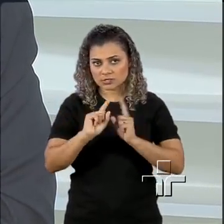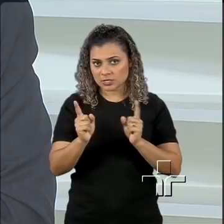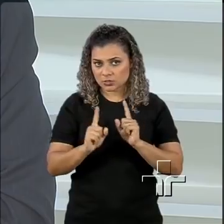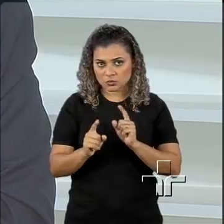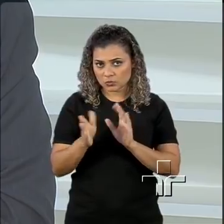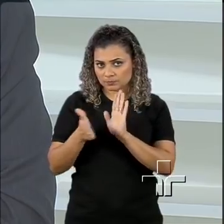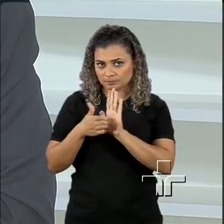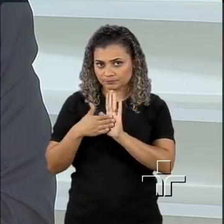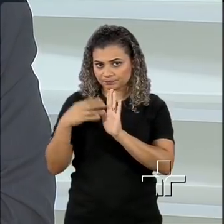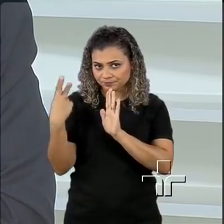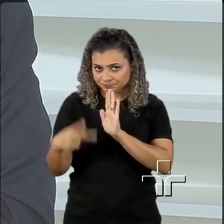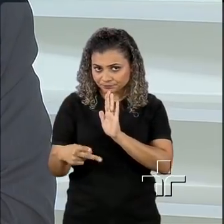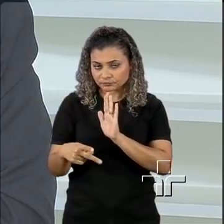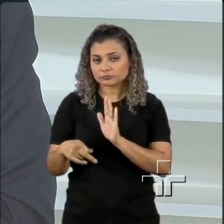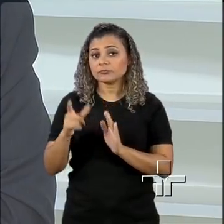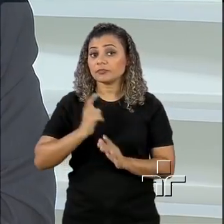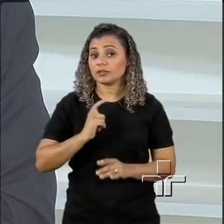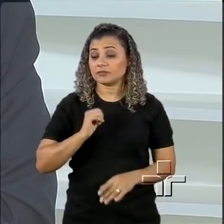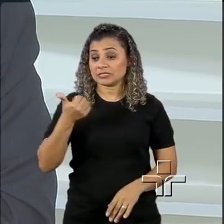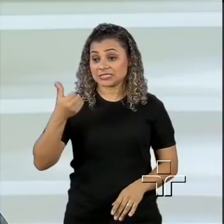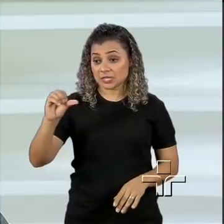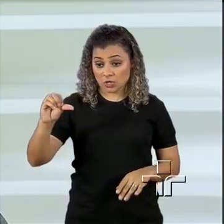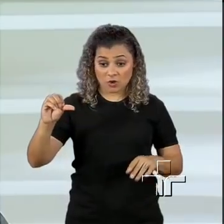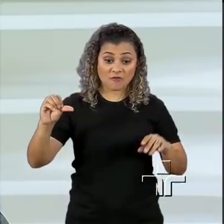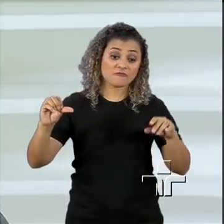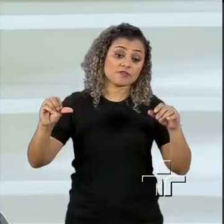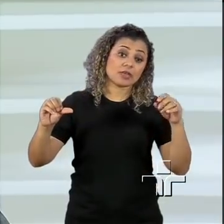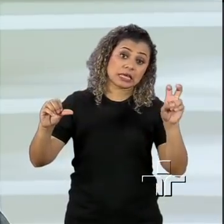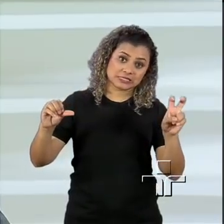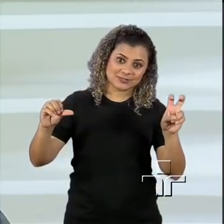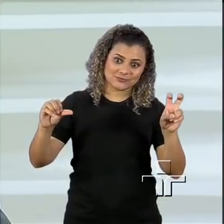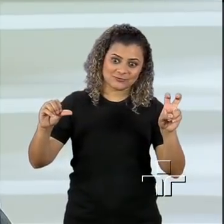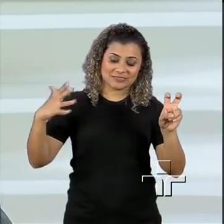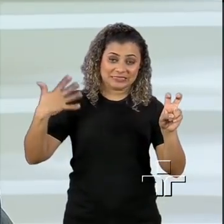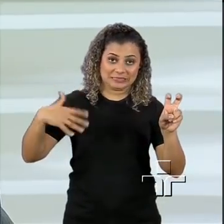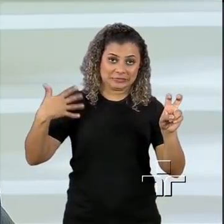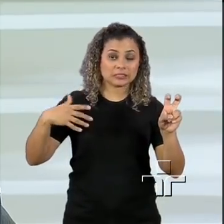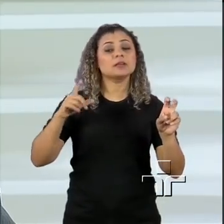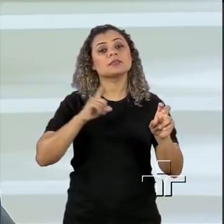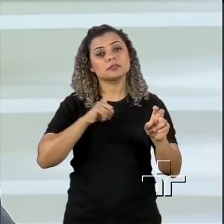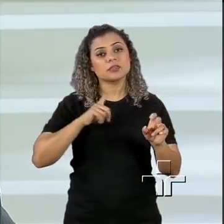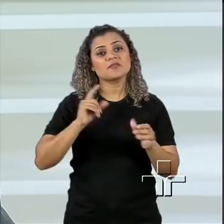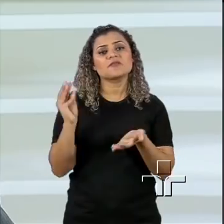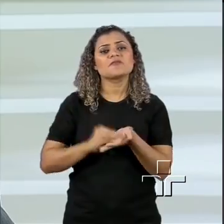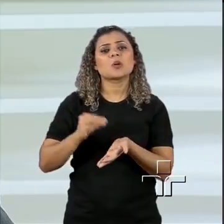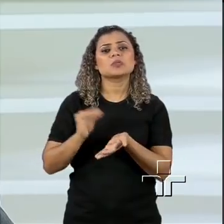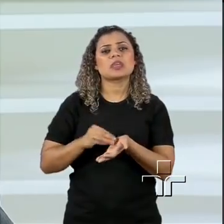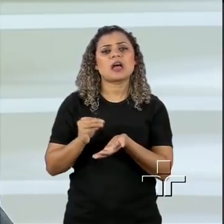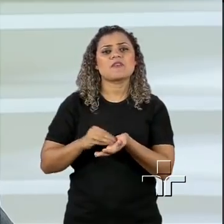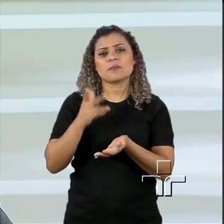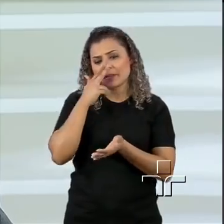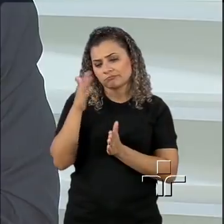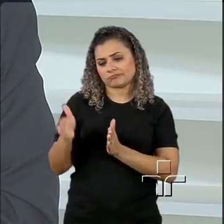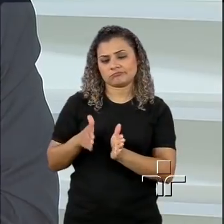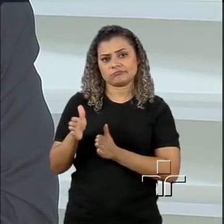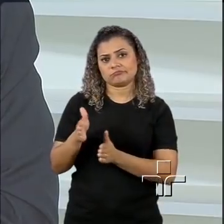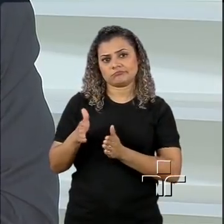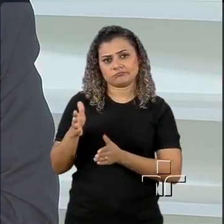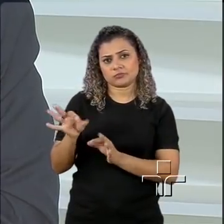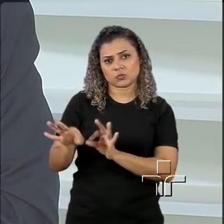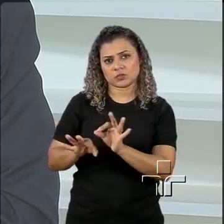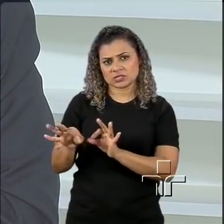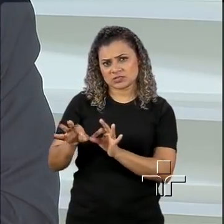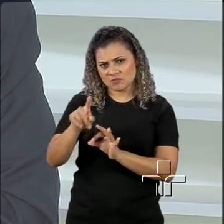parte deles, o placar foi 19-5, dizendo que houve irregularidade insanável naquele exercício. Isso pode,